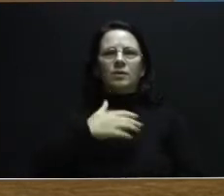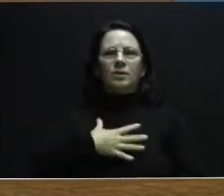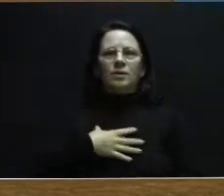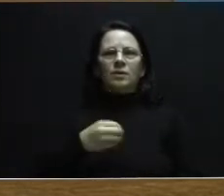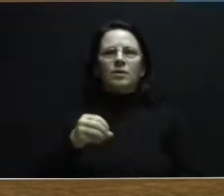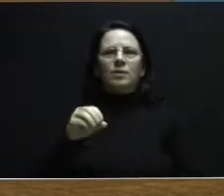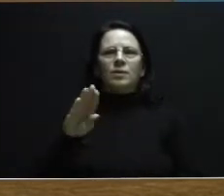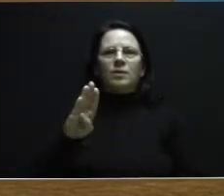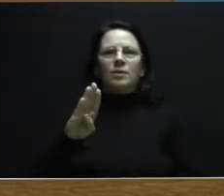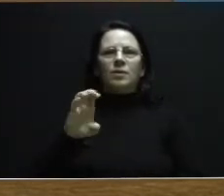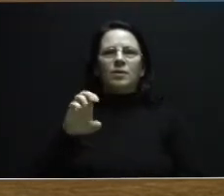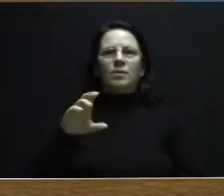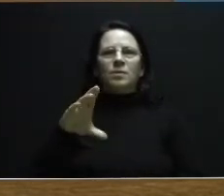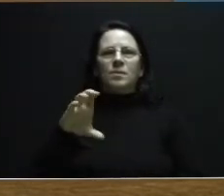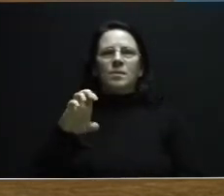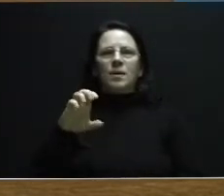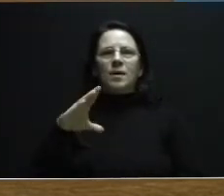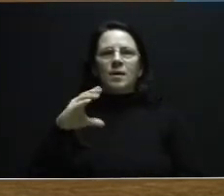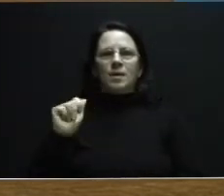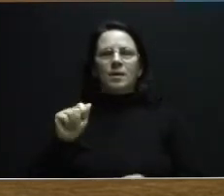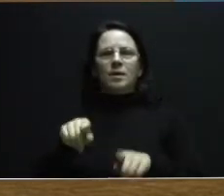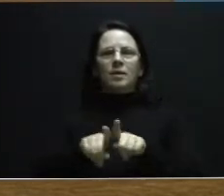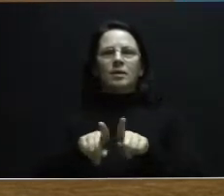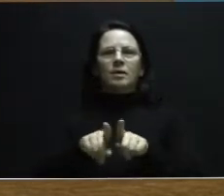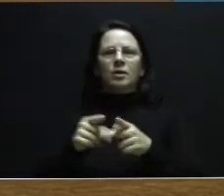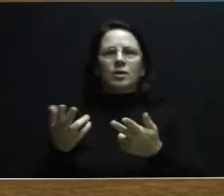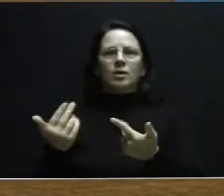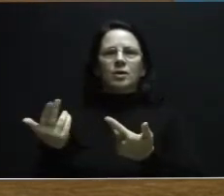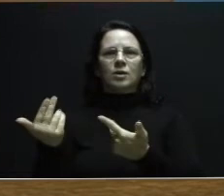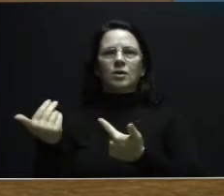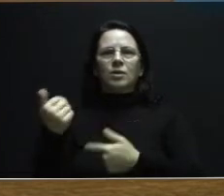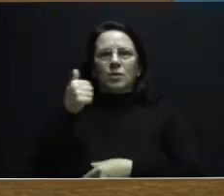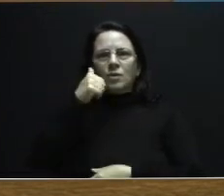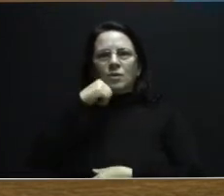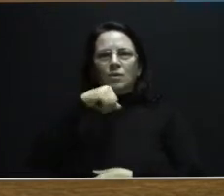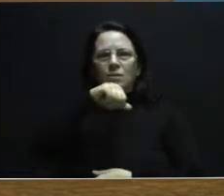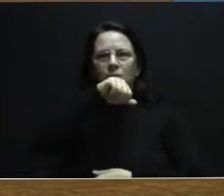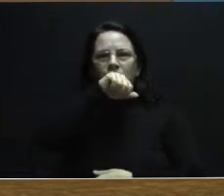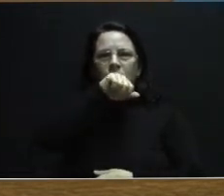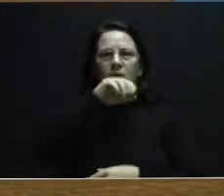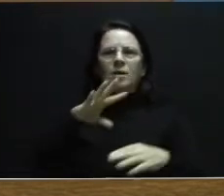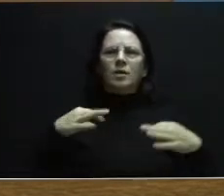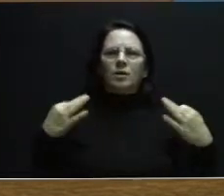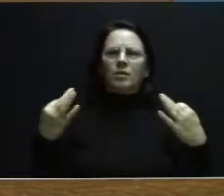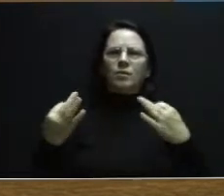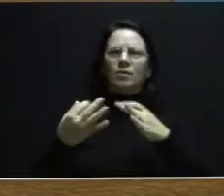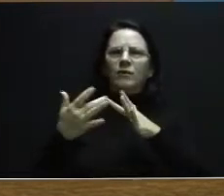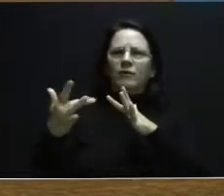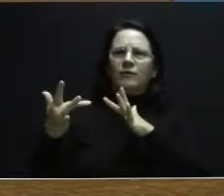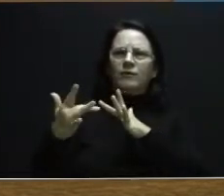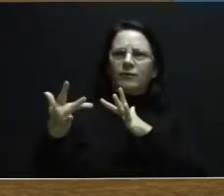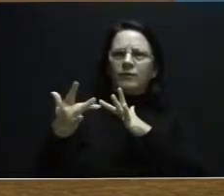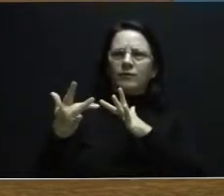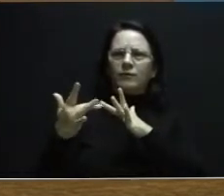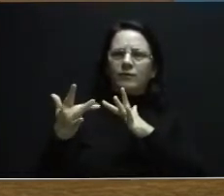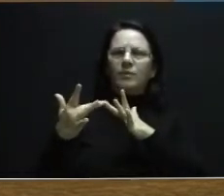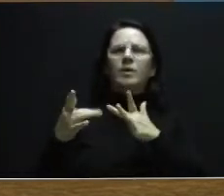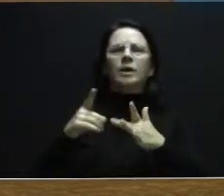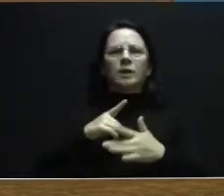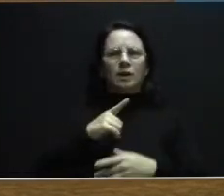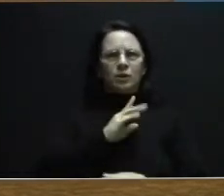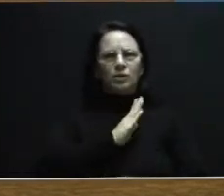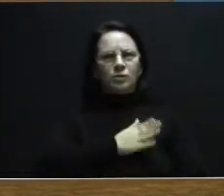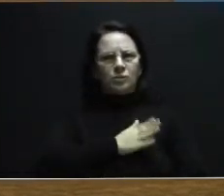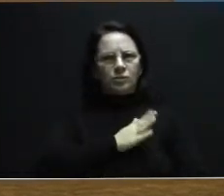na aeronáutica, nos anos 74, eu tinha como uma mãe. E hoje nós temos um contato de família. Então, família é isso, é o que a gente tem no